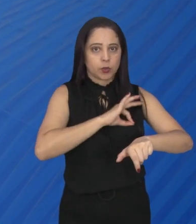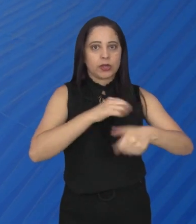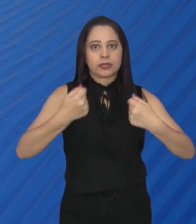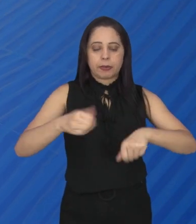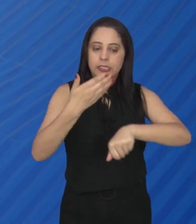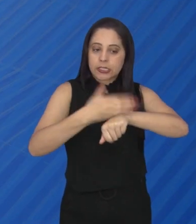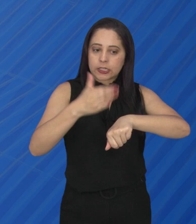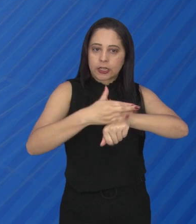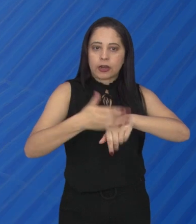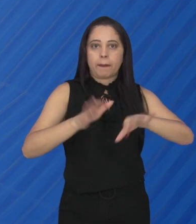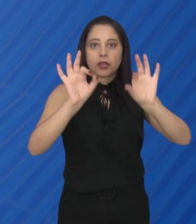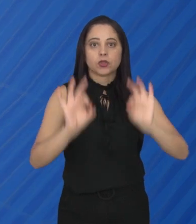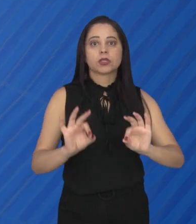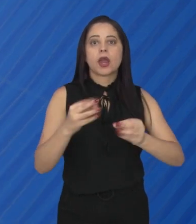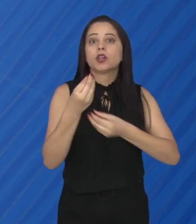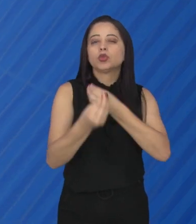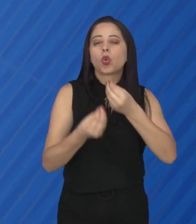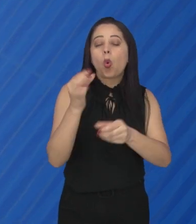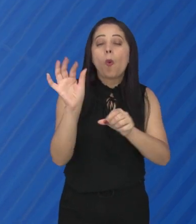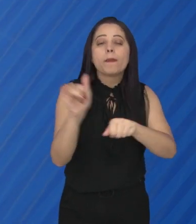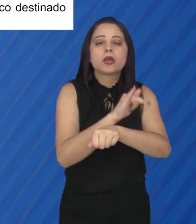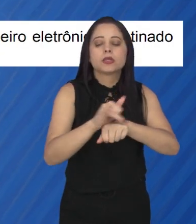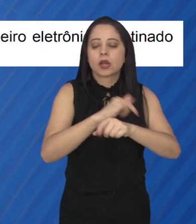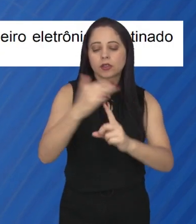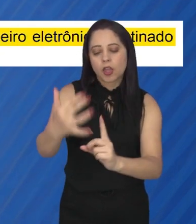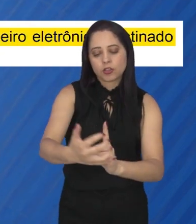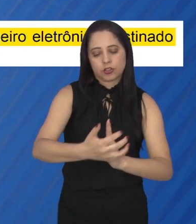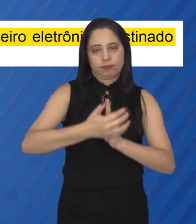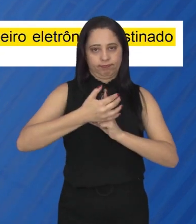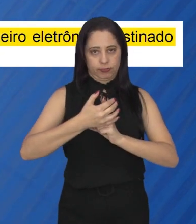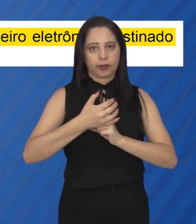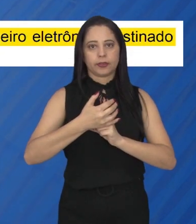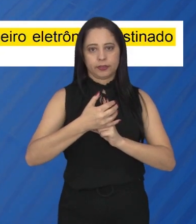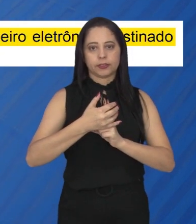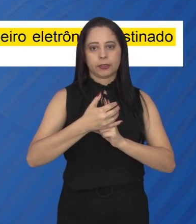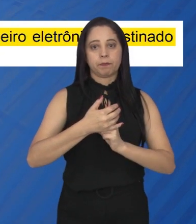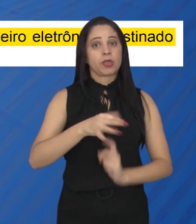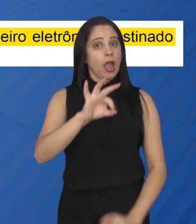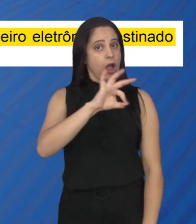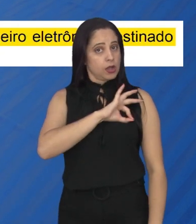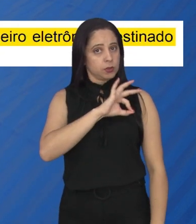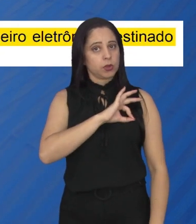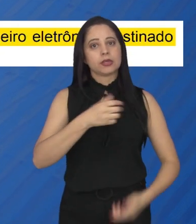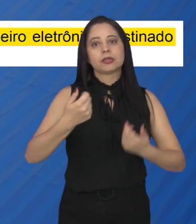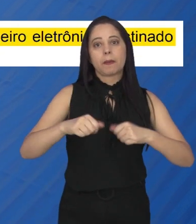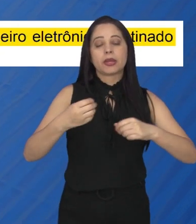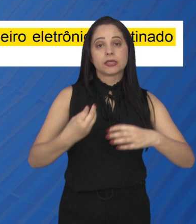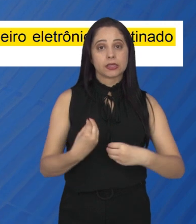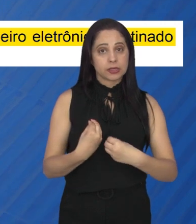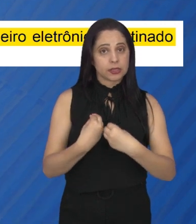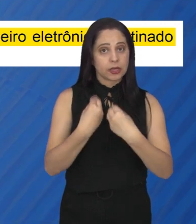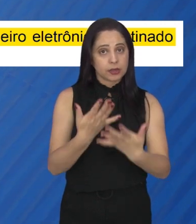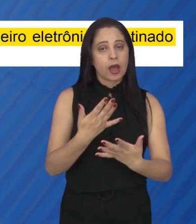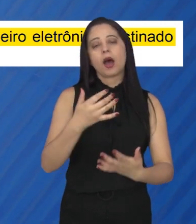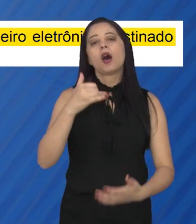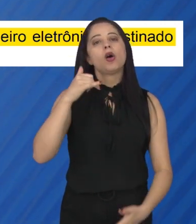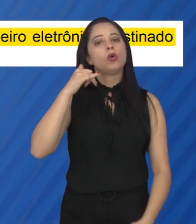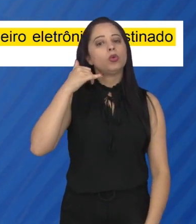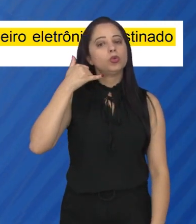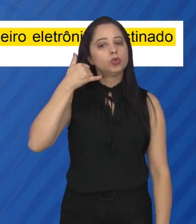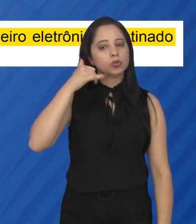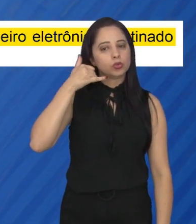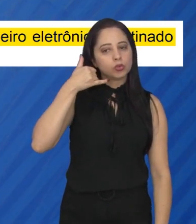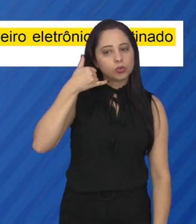para permitir o acolhimento das vítimas. Ainda segundo a lei, as delegacias terão que fornecer um número ou contato